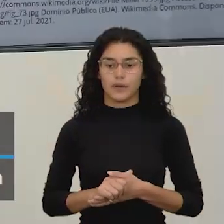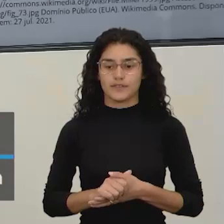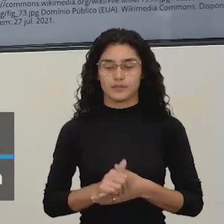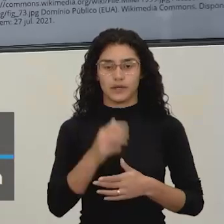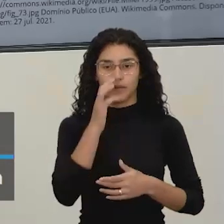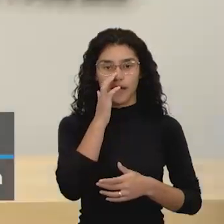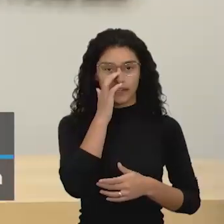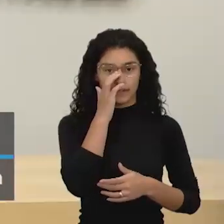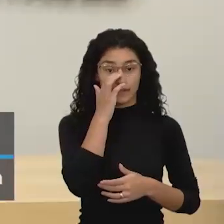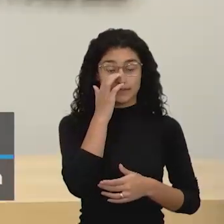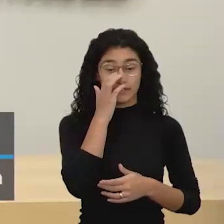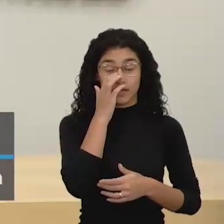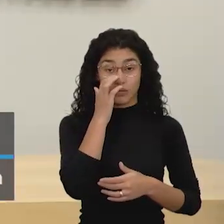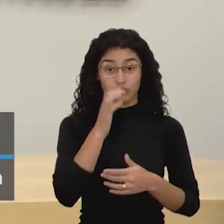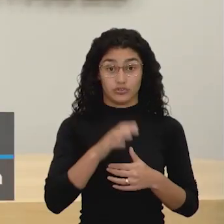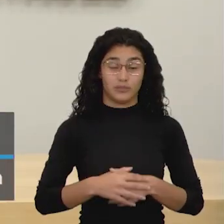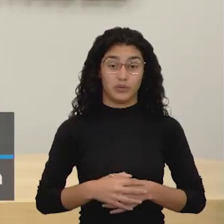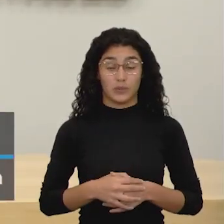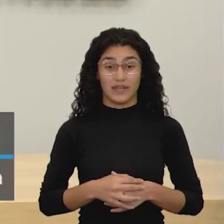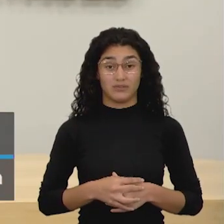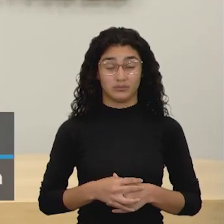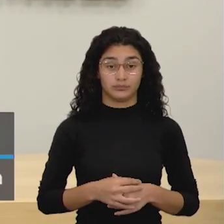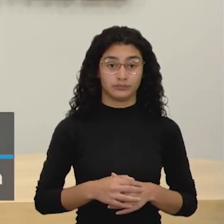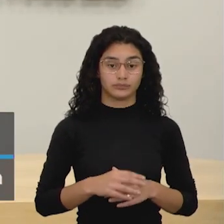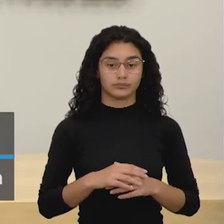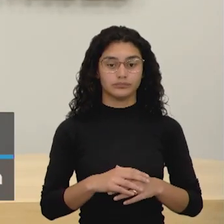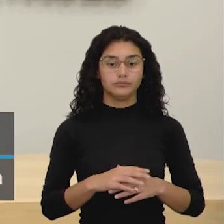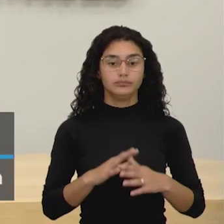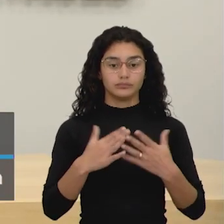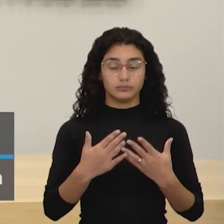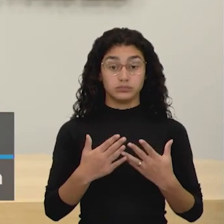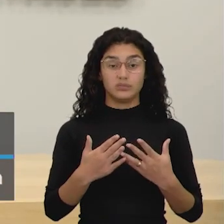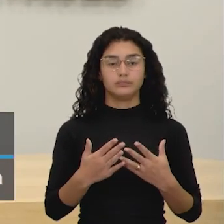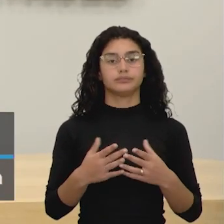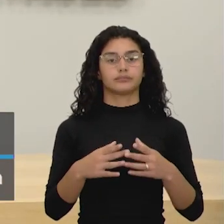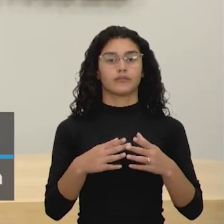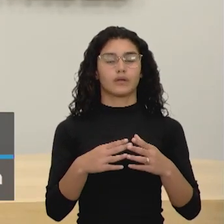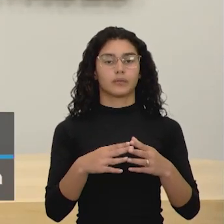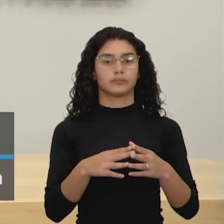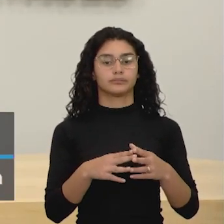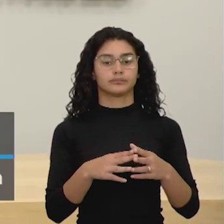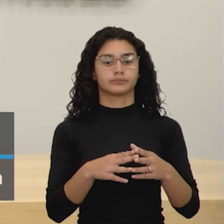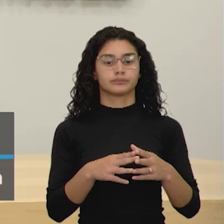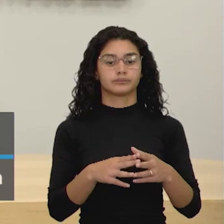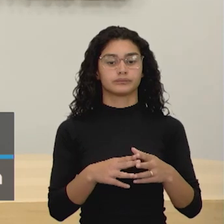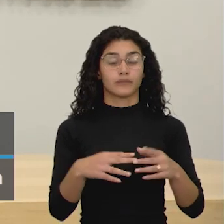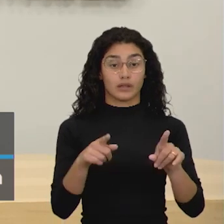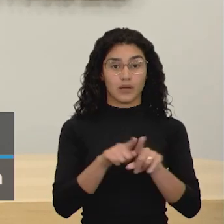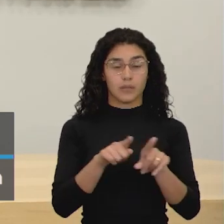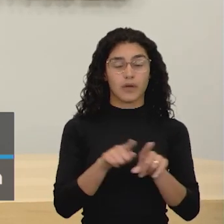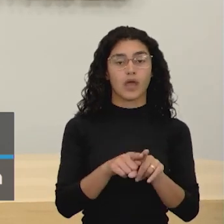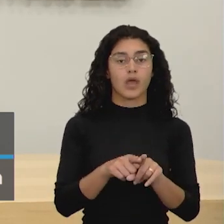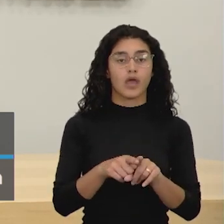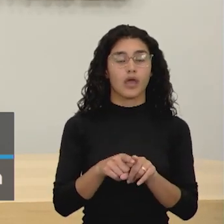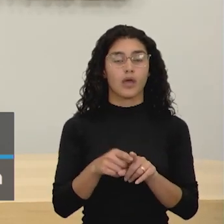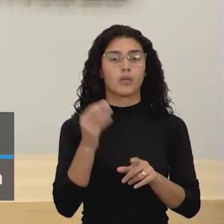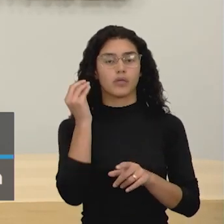Bem e eles vão testar isso através dos experimentos, né? Que a ideia é essa, Perfeito. Tem uma hipótese e formou um experimento